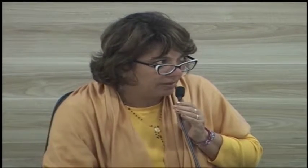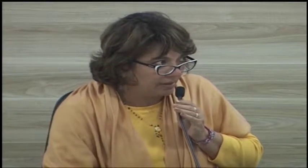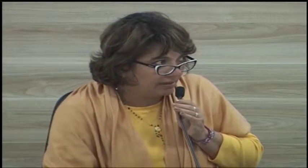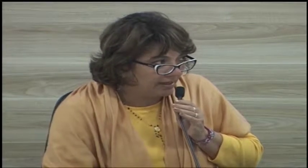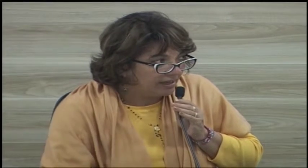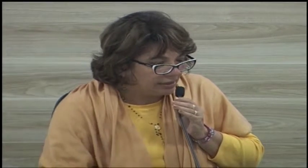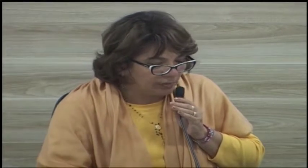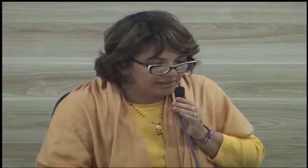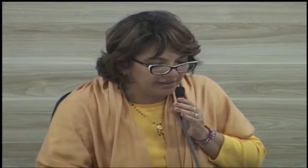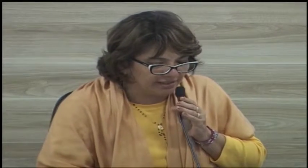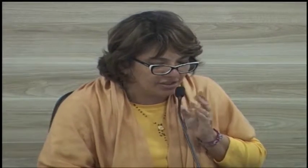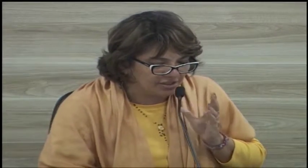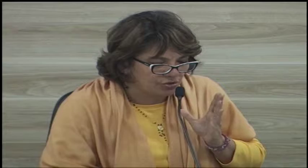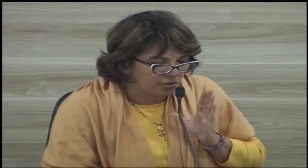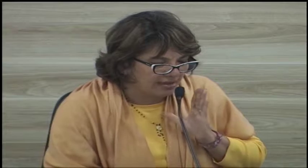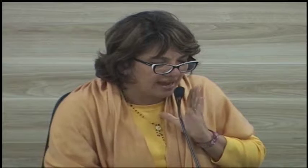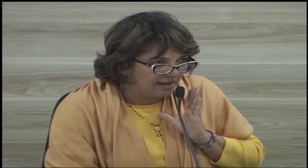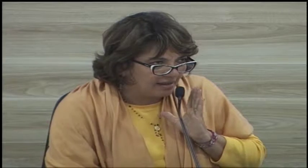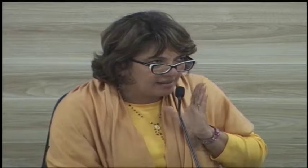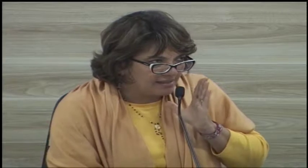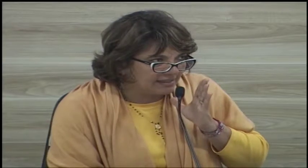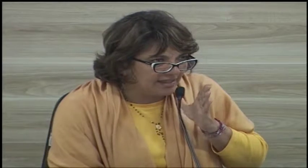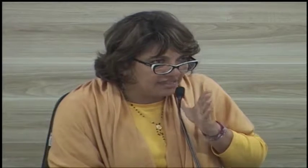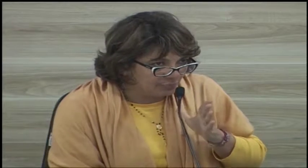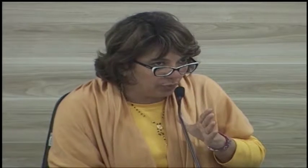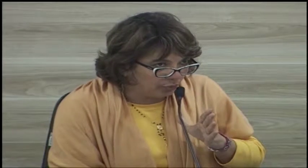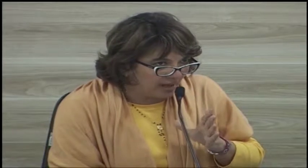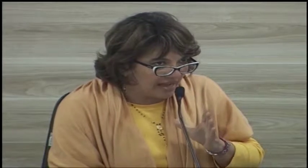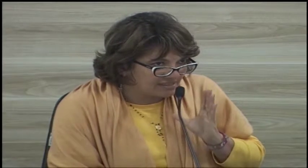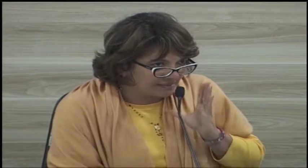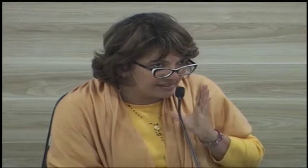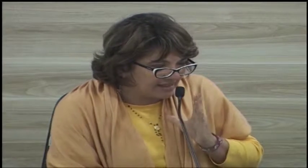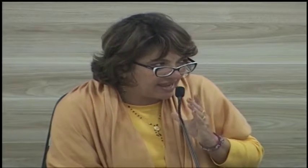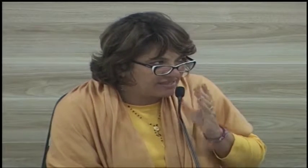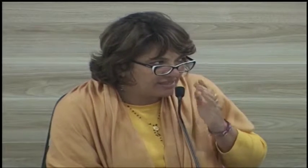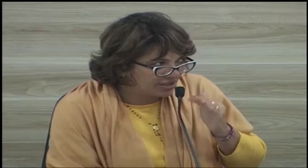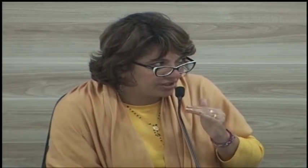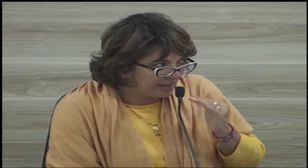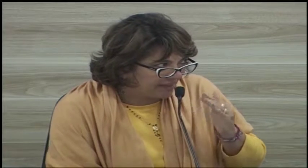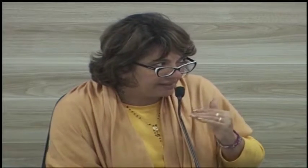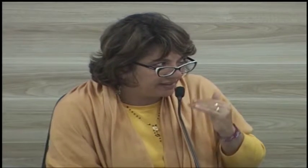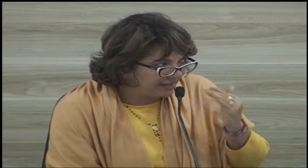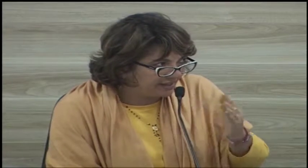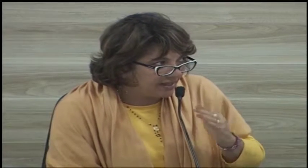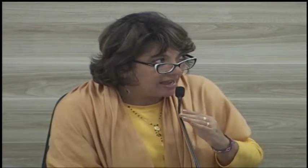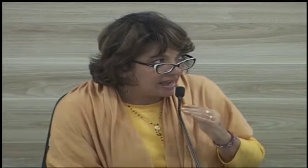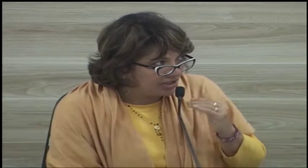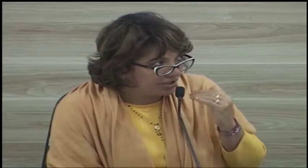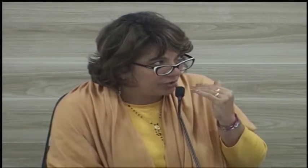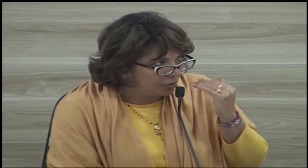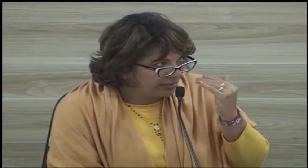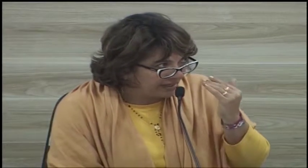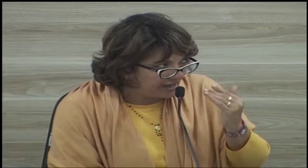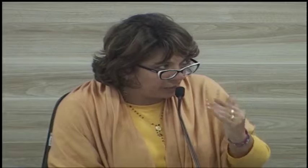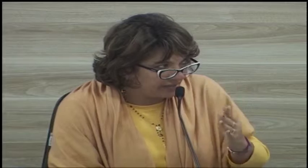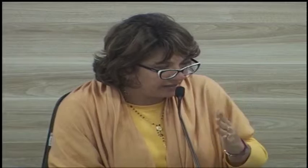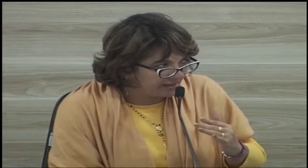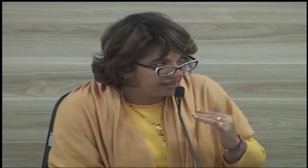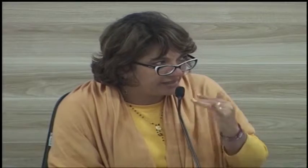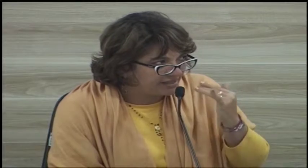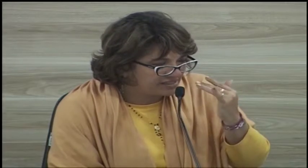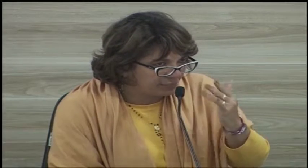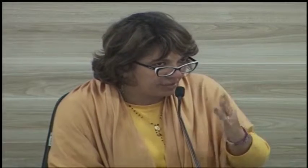geral, né? Não adianta a gente só criar assim, leis pontuais, mas leis que a gente, a partir dali, a gente crie